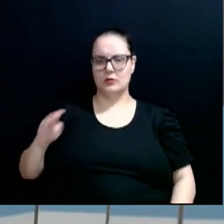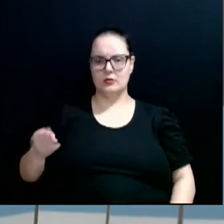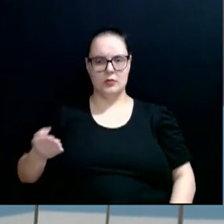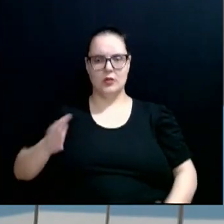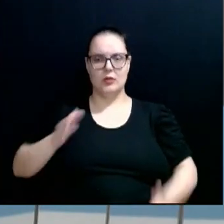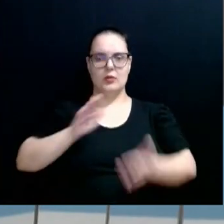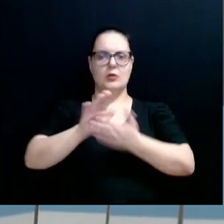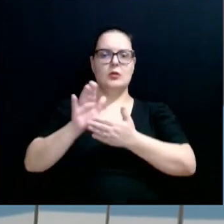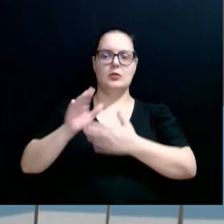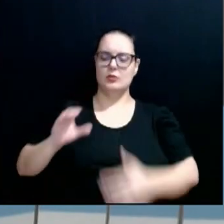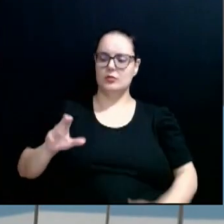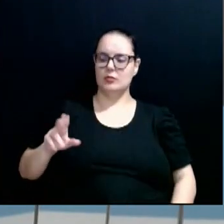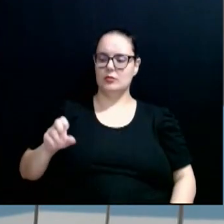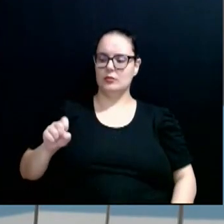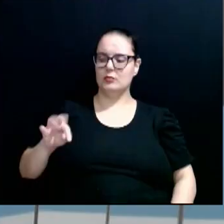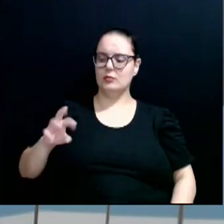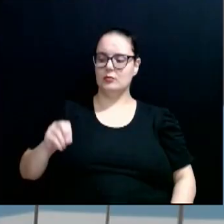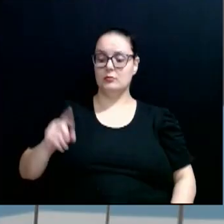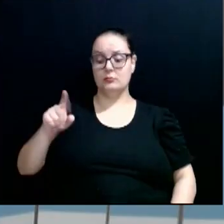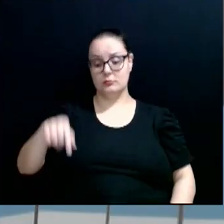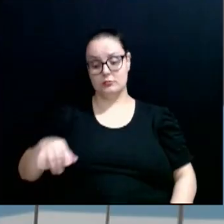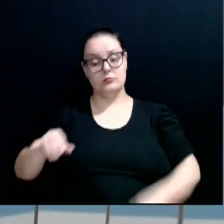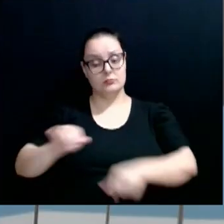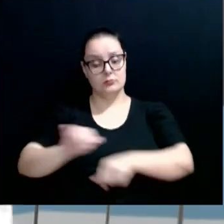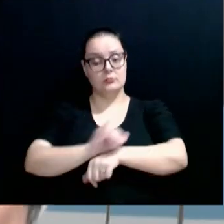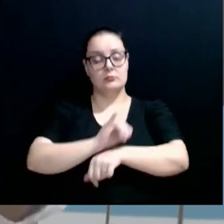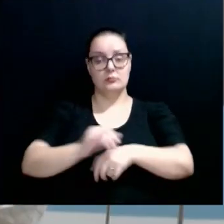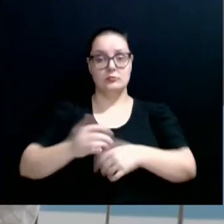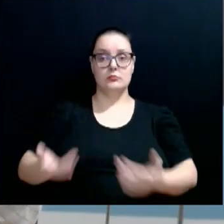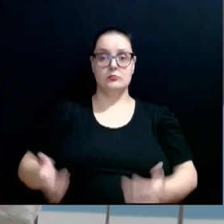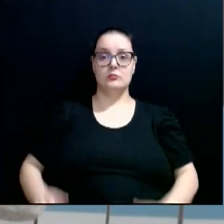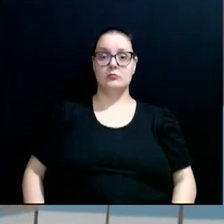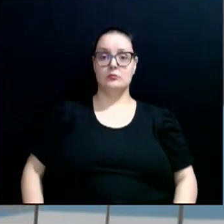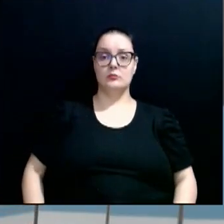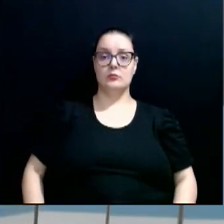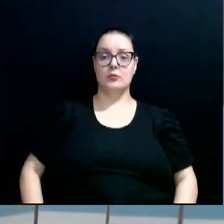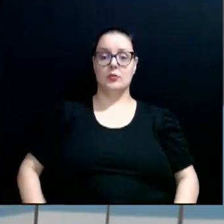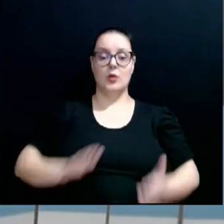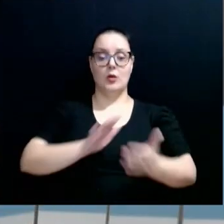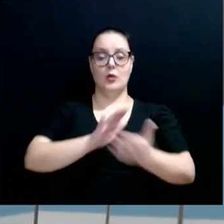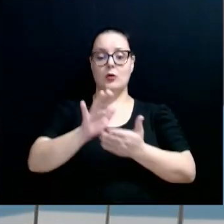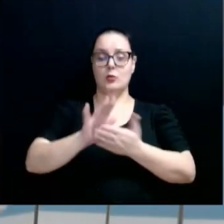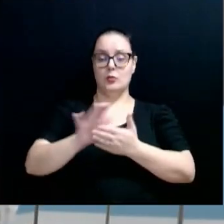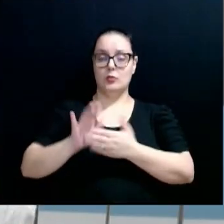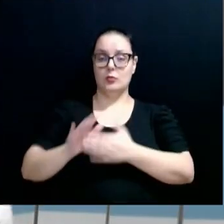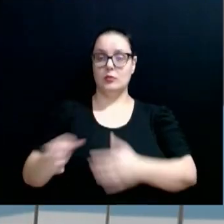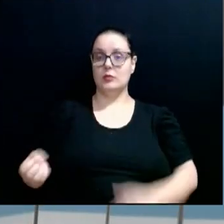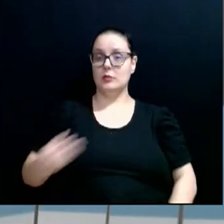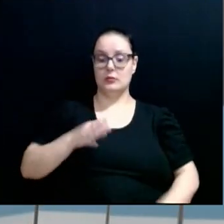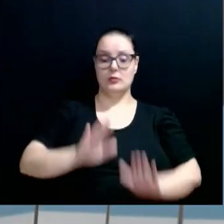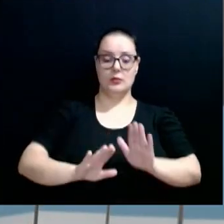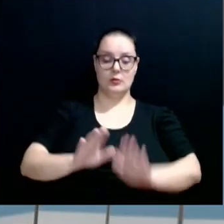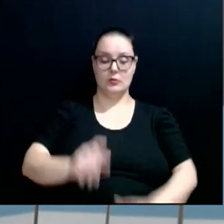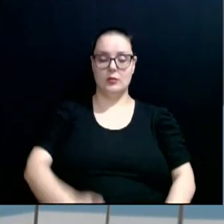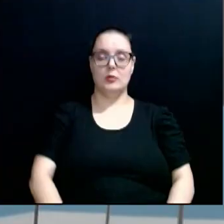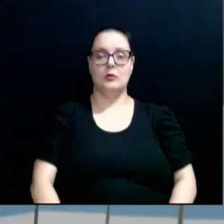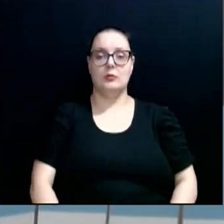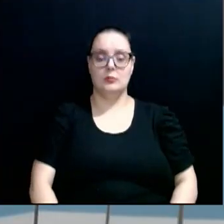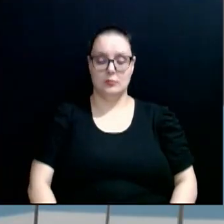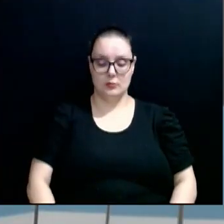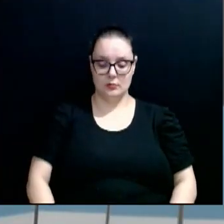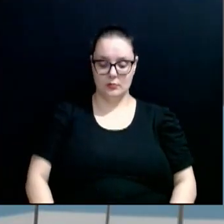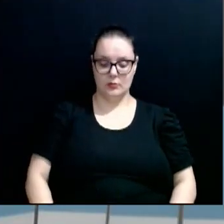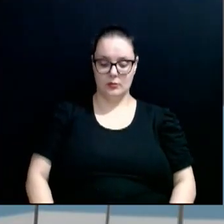E é uma saída, né? Talvez aí, porque o custo, gente, dessa nova licitação, ele realmente, ônibus